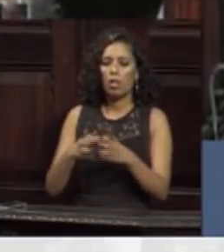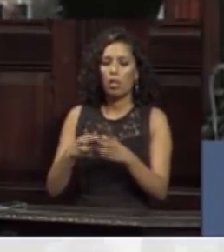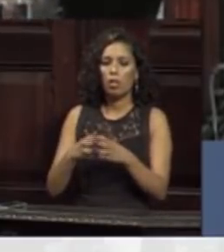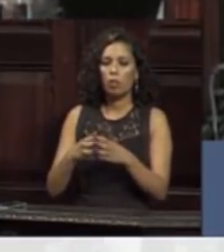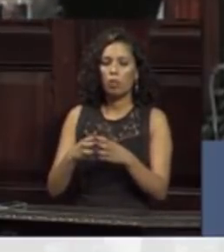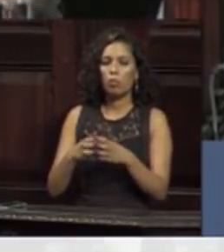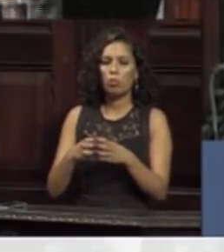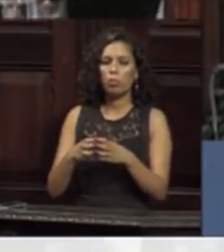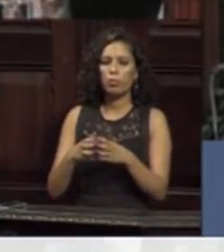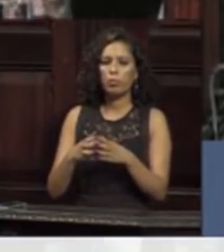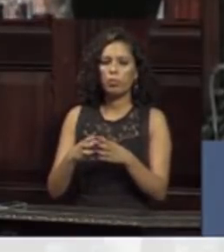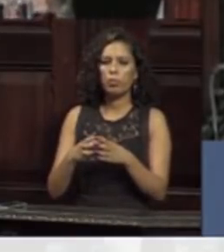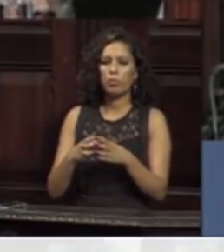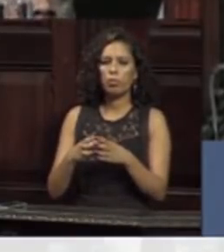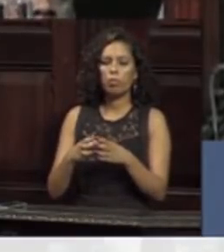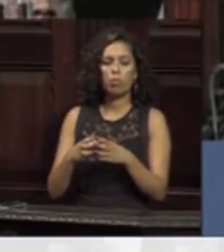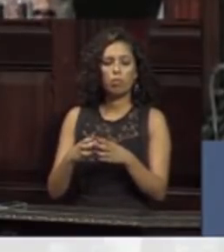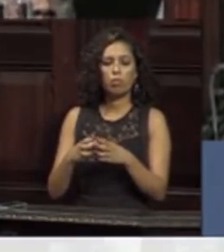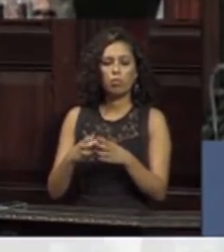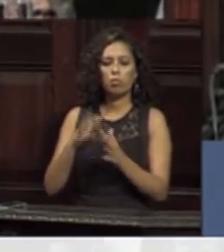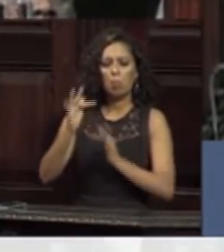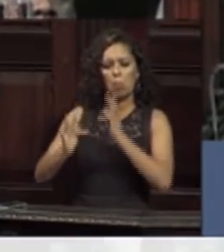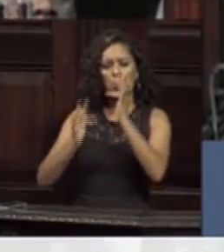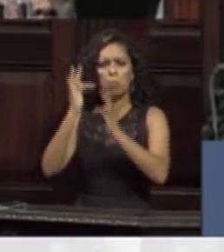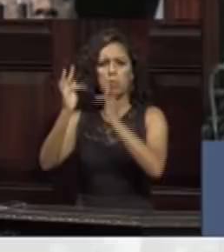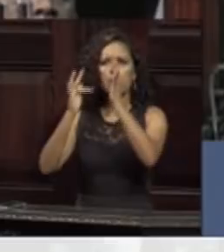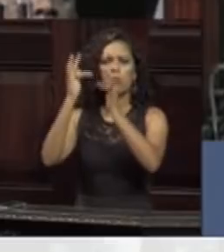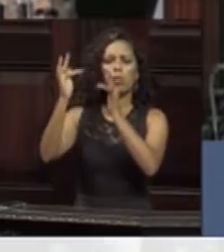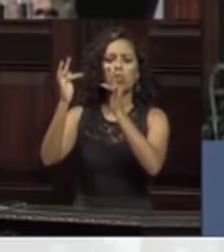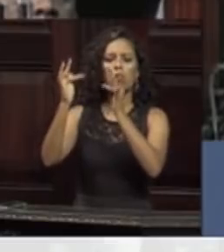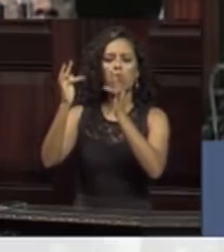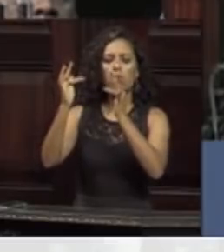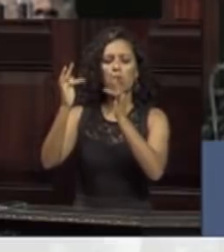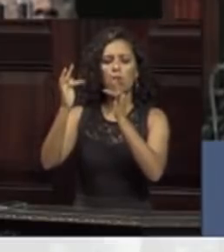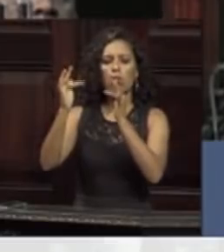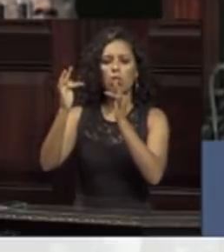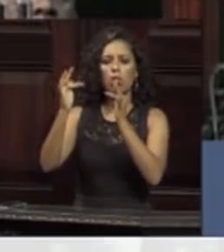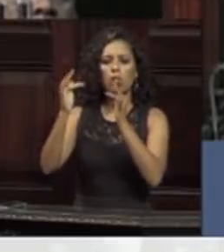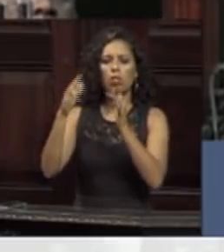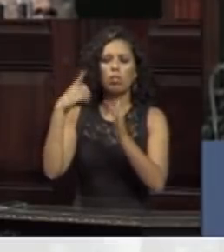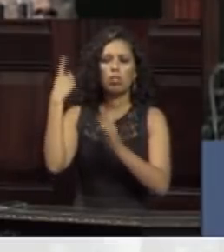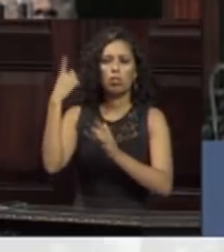Ciência e Tecnologia, deputado